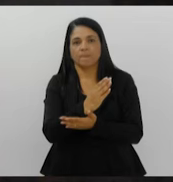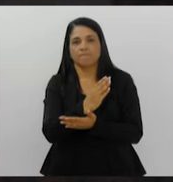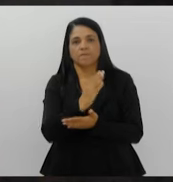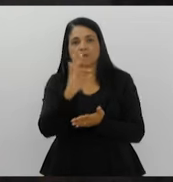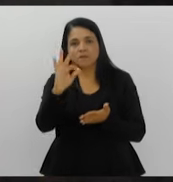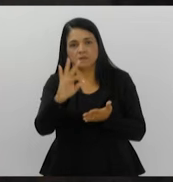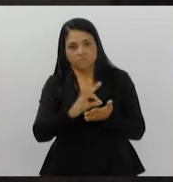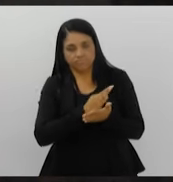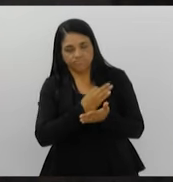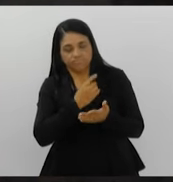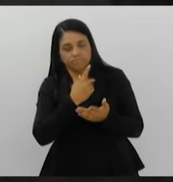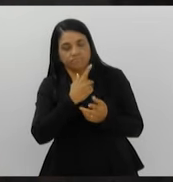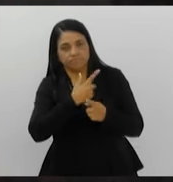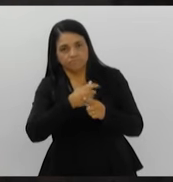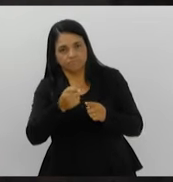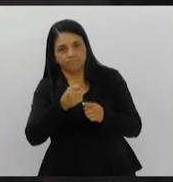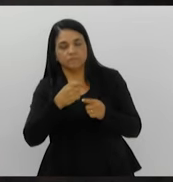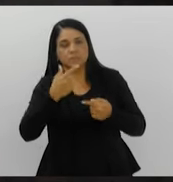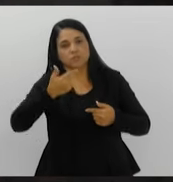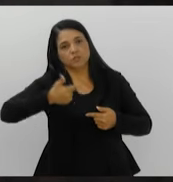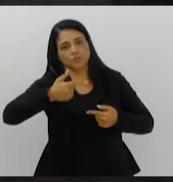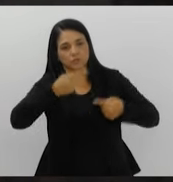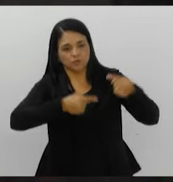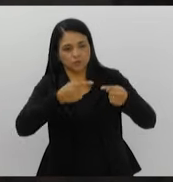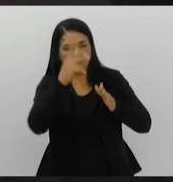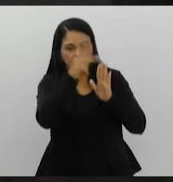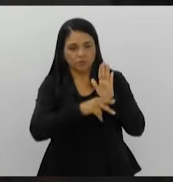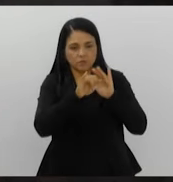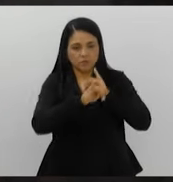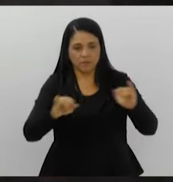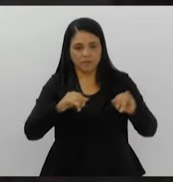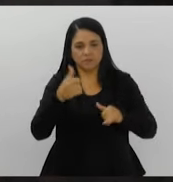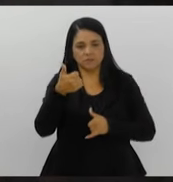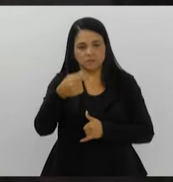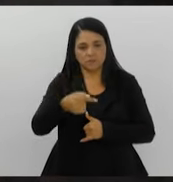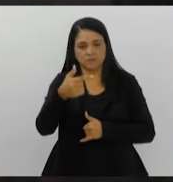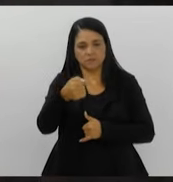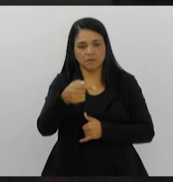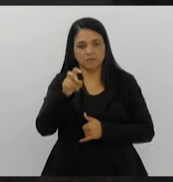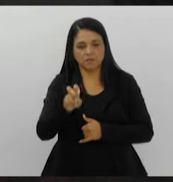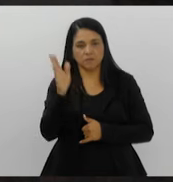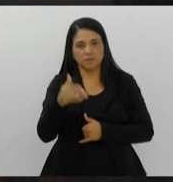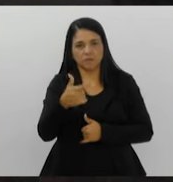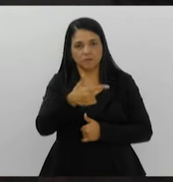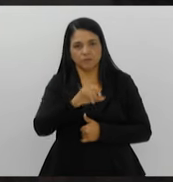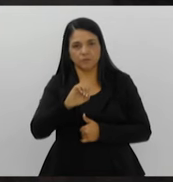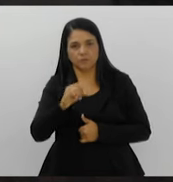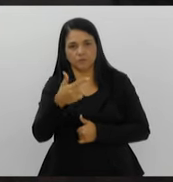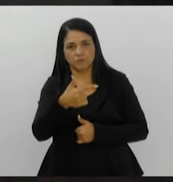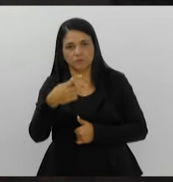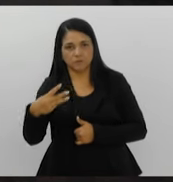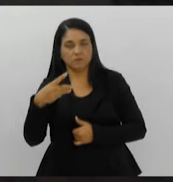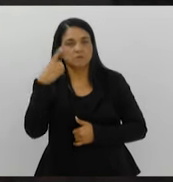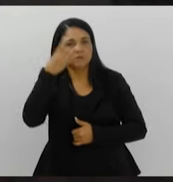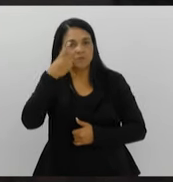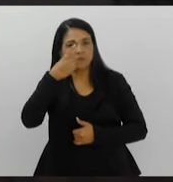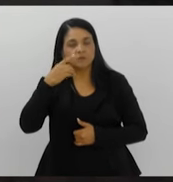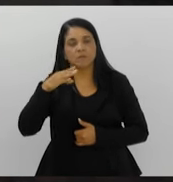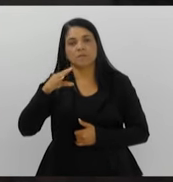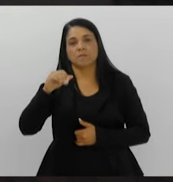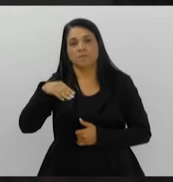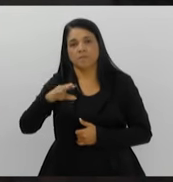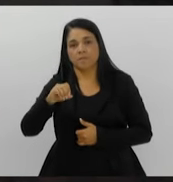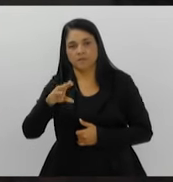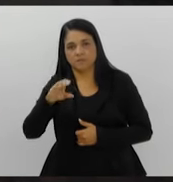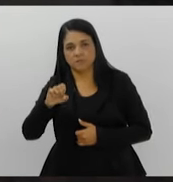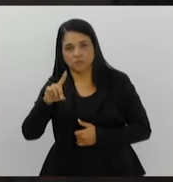a redação do vencido para a segunda discussão. Anuncio o projeto de lei número 1775 de 23, de autoria do deputado Carlos